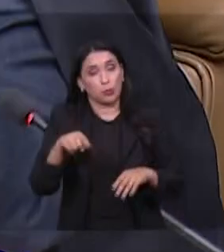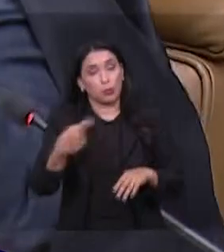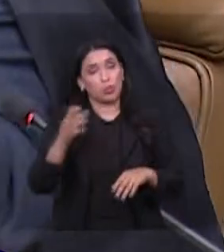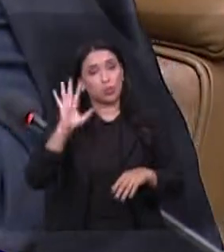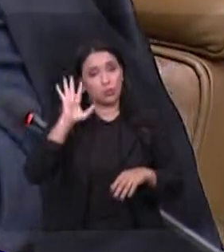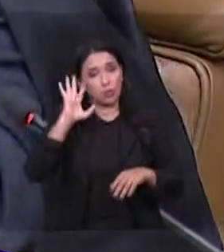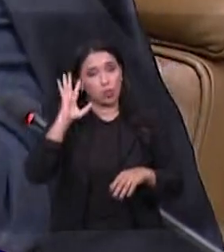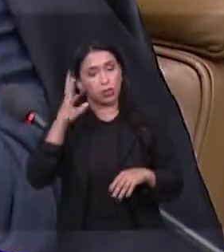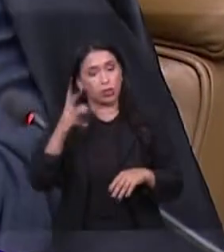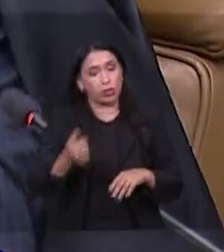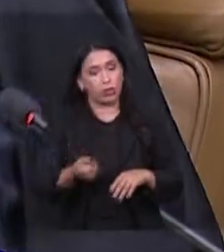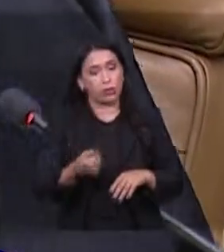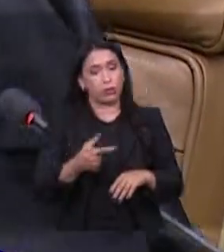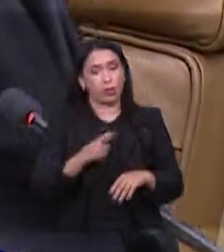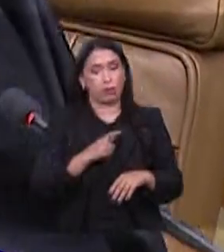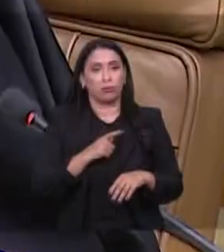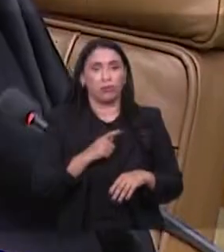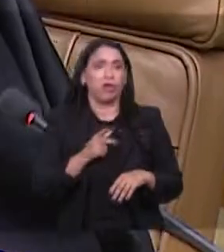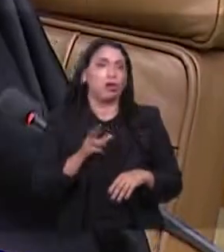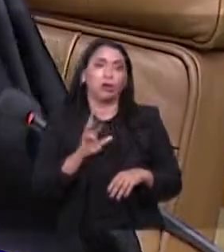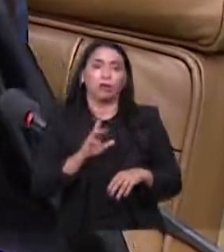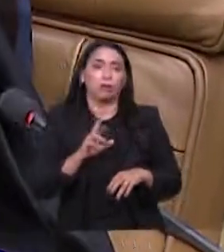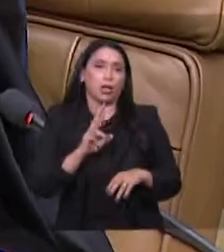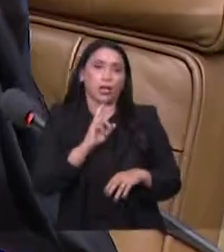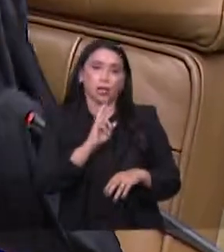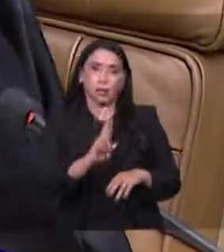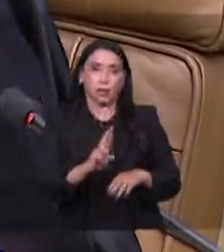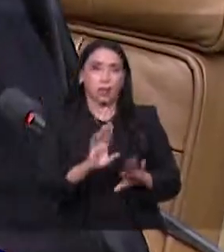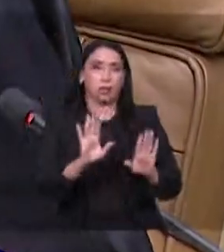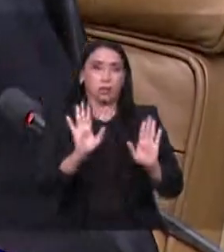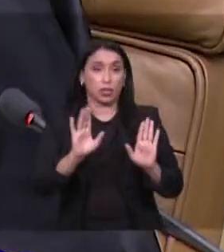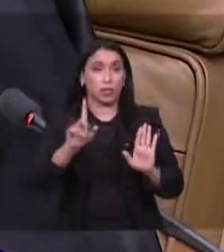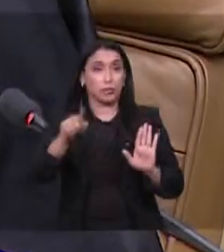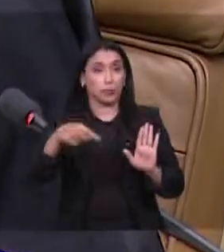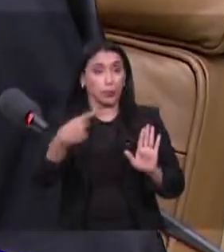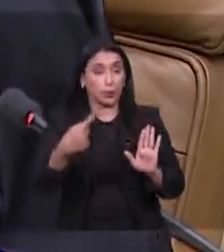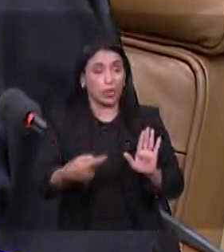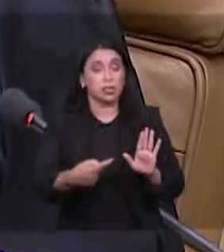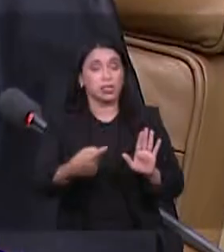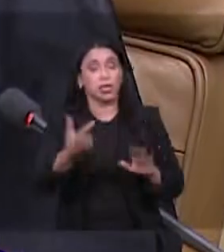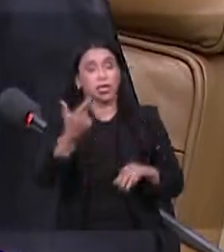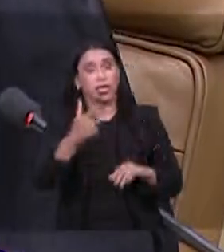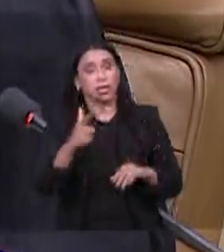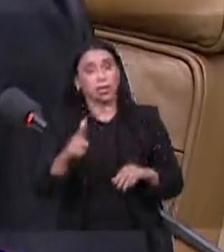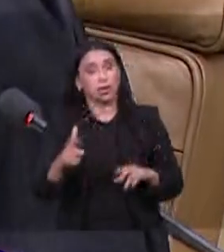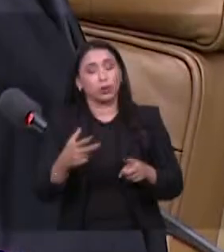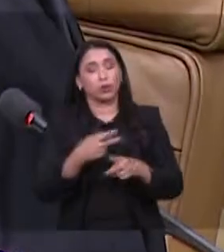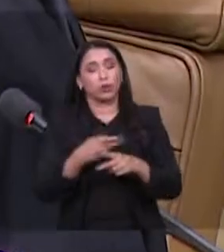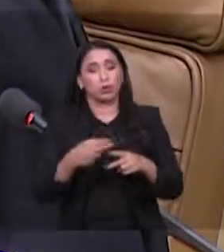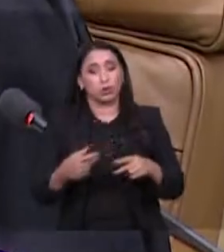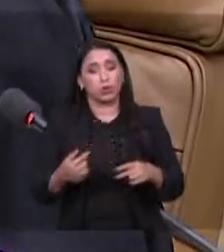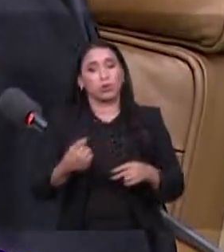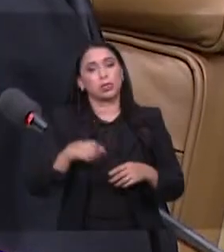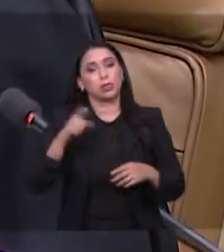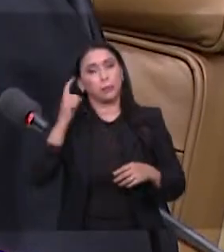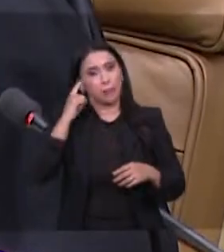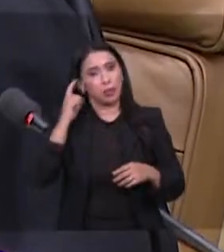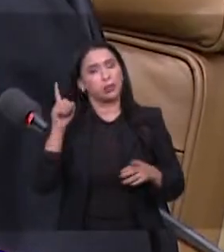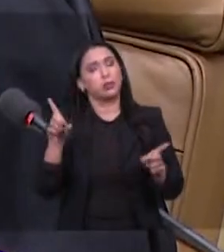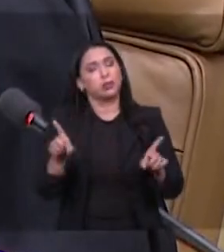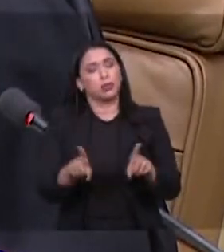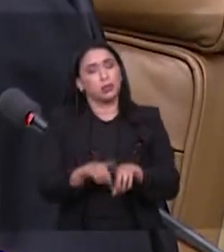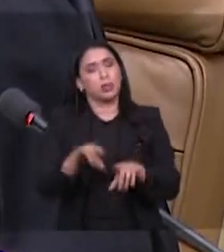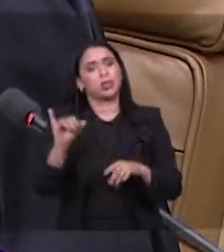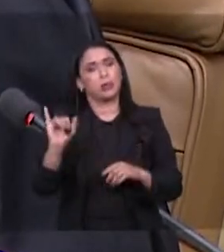clivagem, ou por um caminho ou por outro, creio que as demais questões, que também são muito